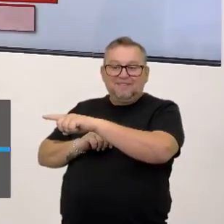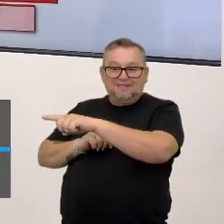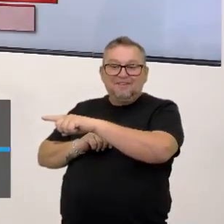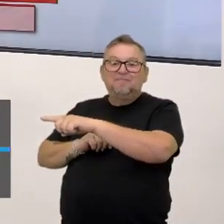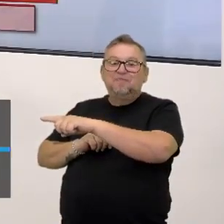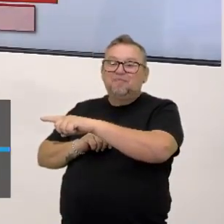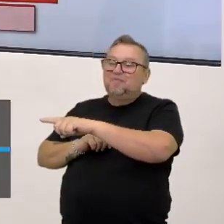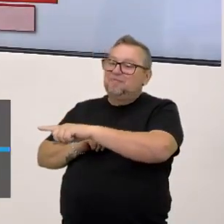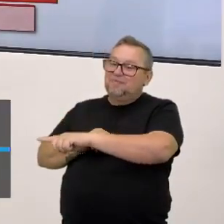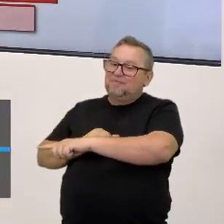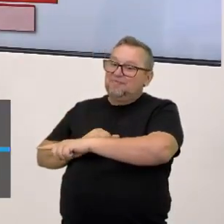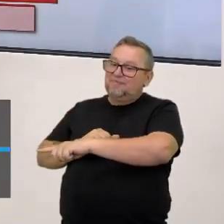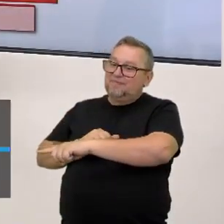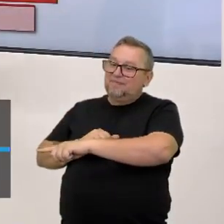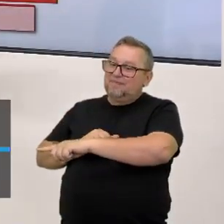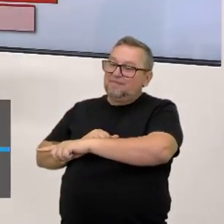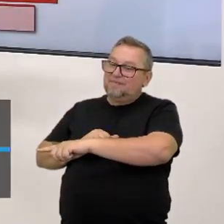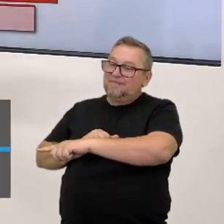@pro.tonicoy.mate ou